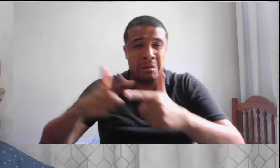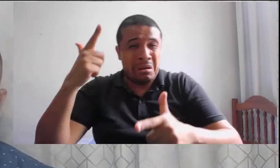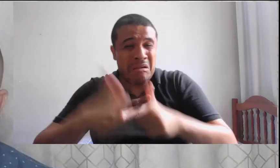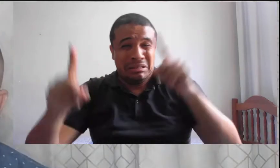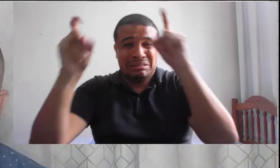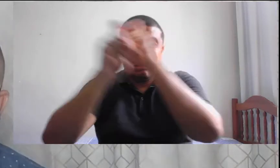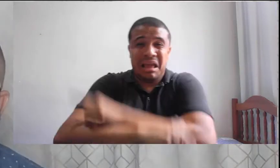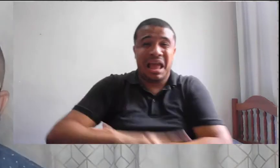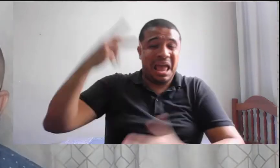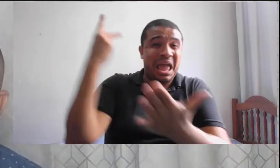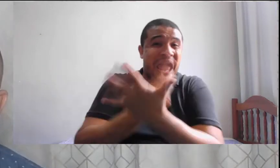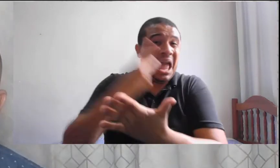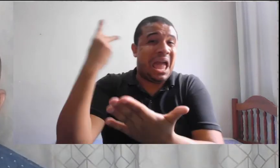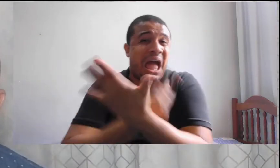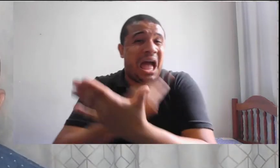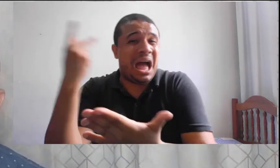Está dando tudo errado.